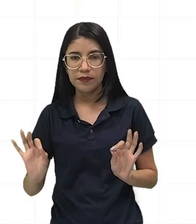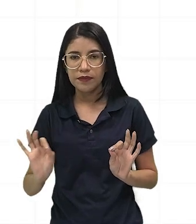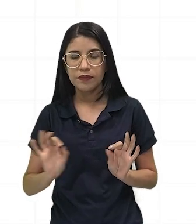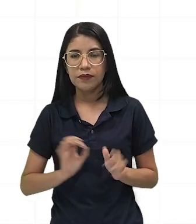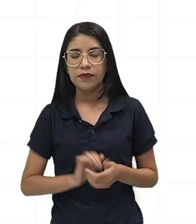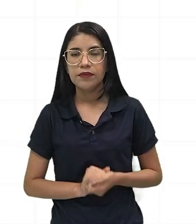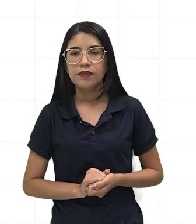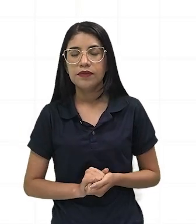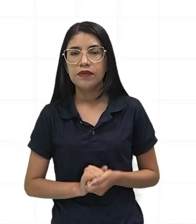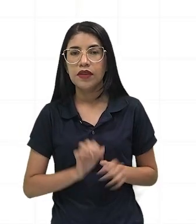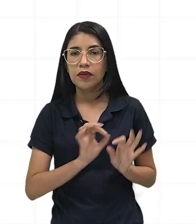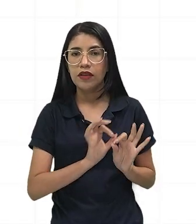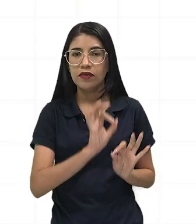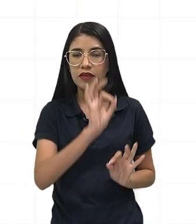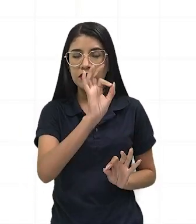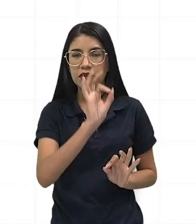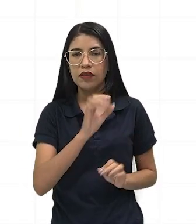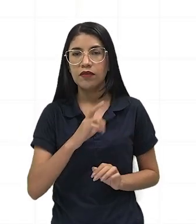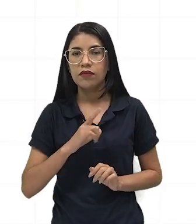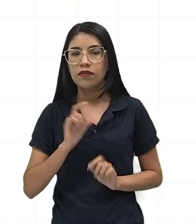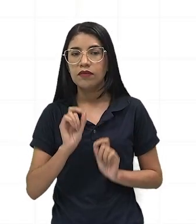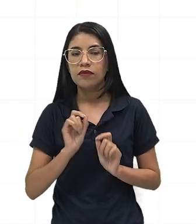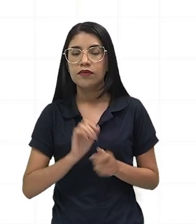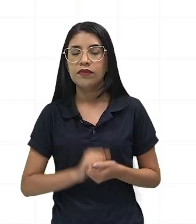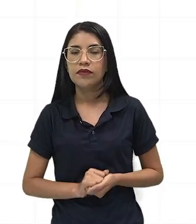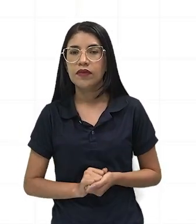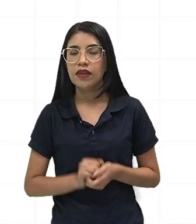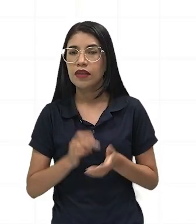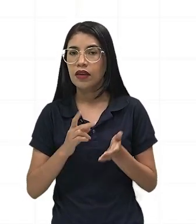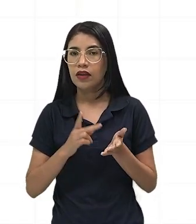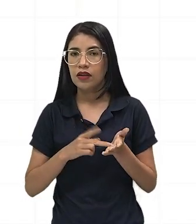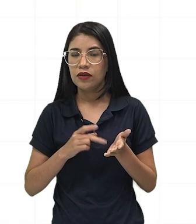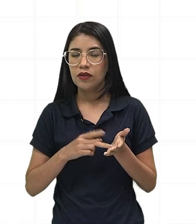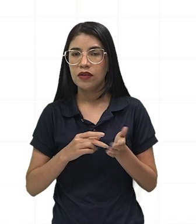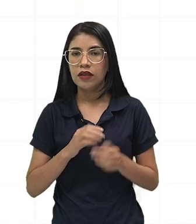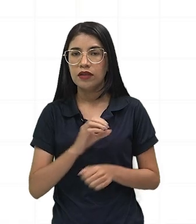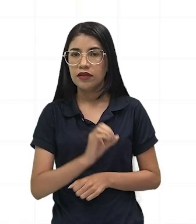horizontal. Então, na vertical, o que nós temos aqui? As